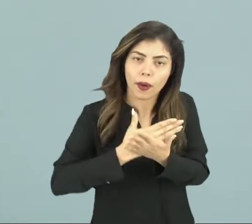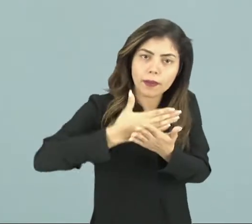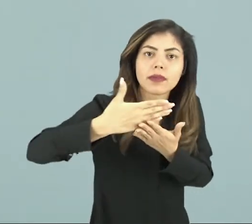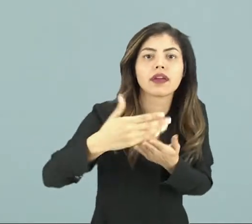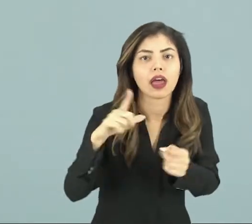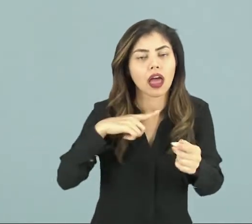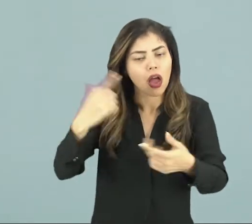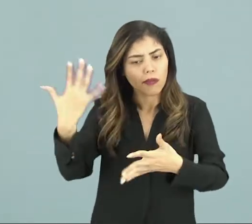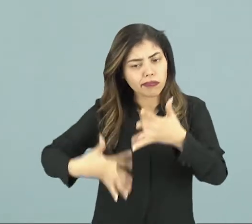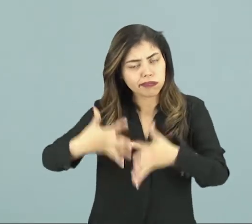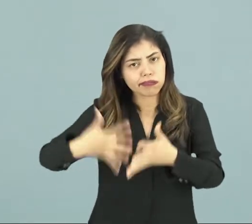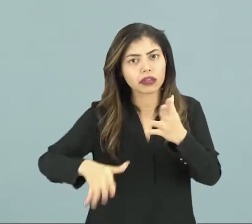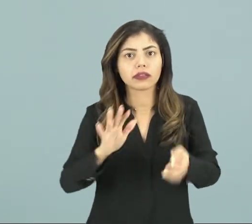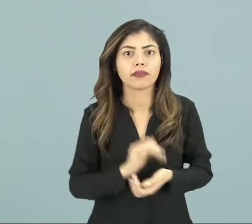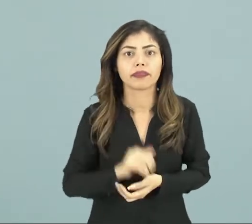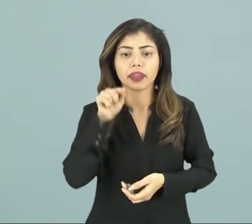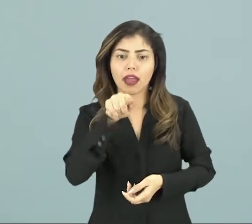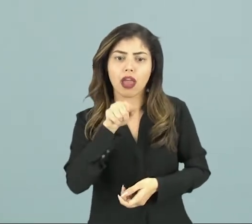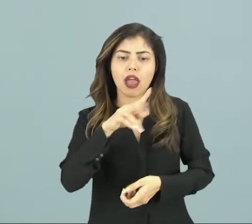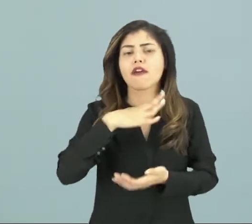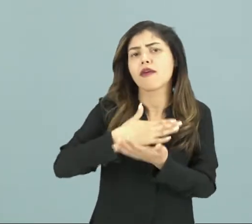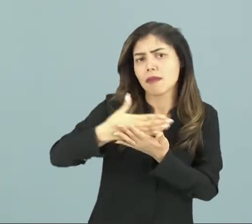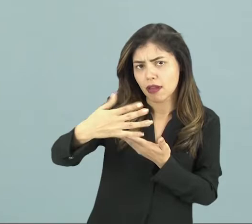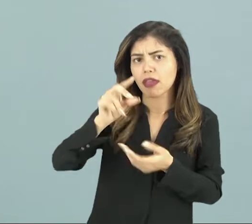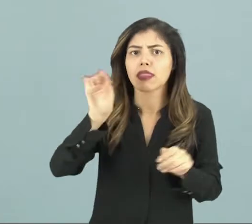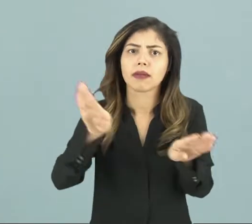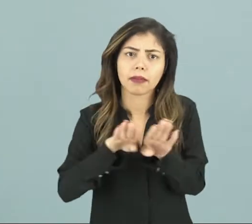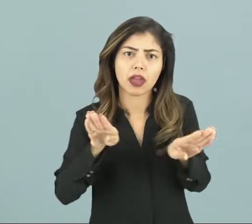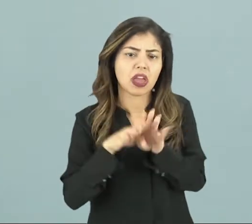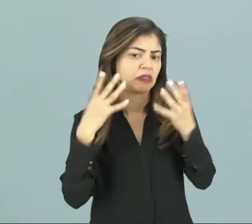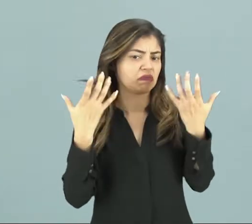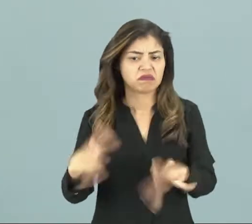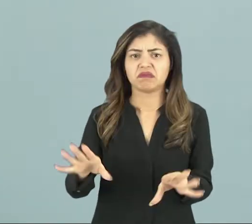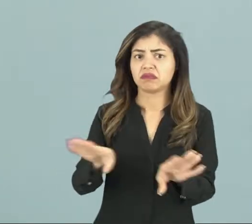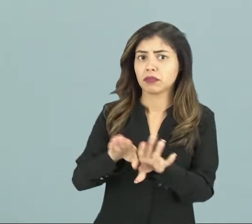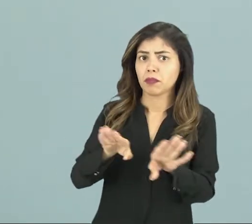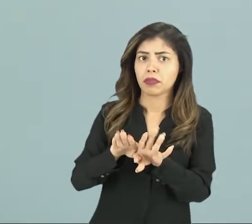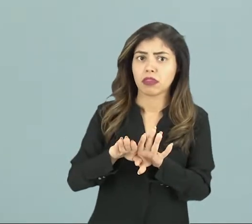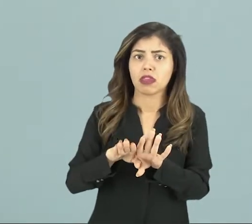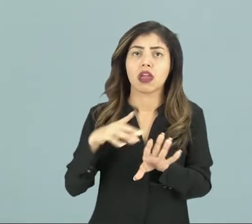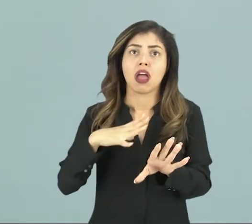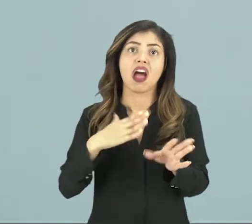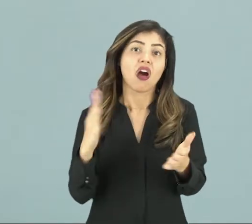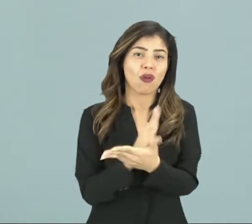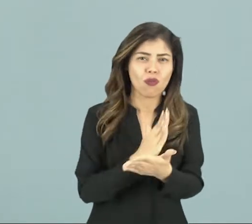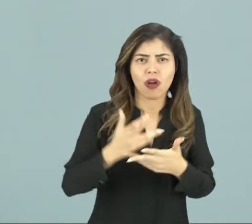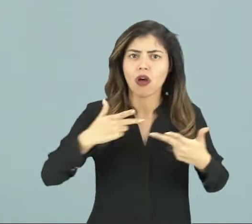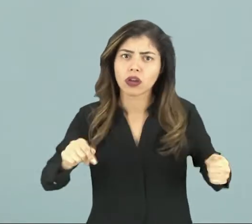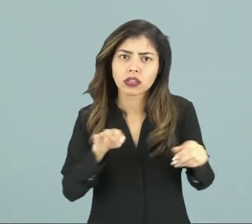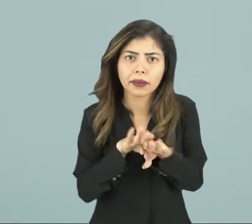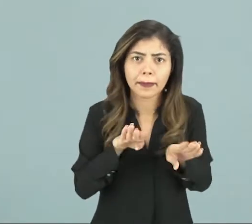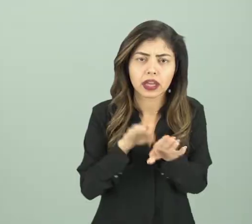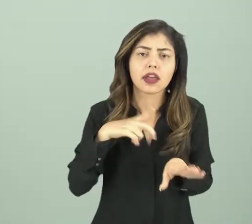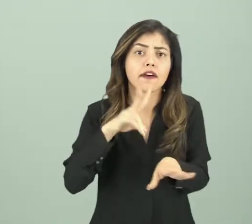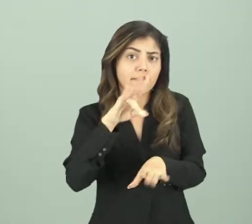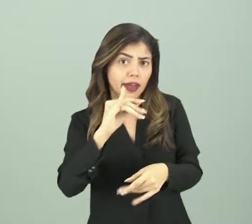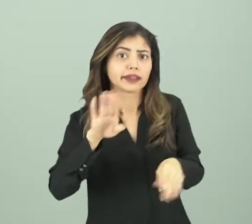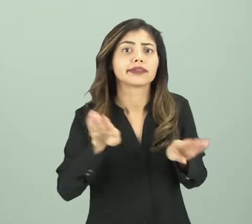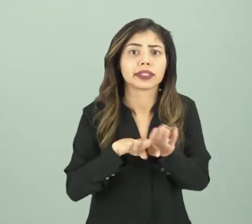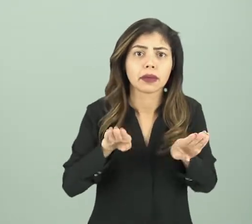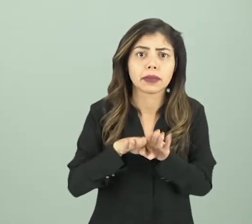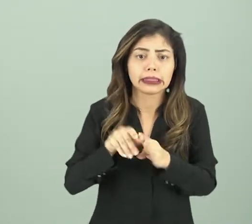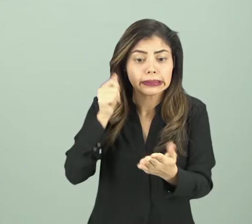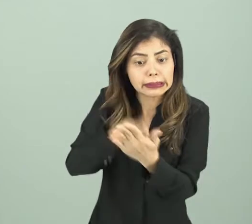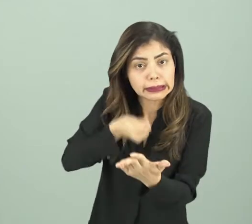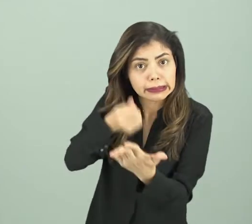os desentendimentos, aí é que a gente muitas vezes não vai querer ceder em alguma coisa, ou às vezes a gente vai querer